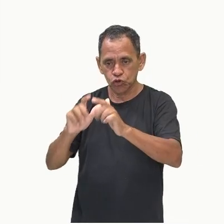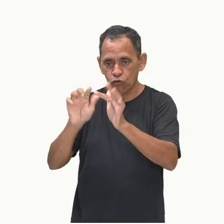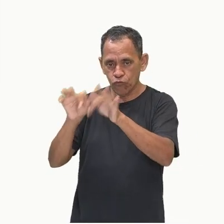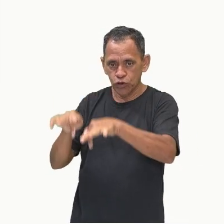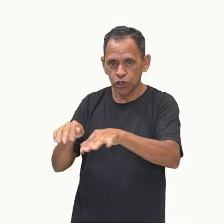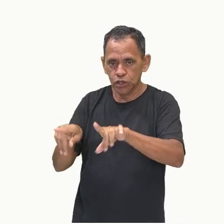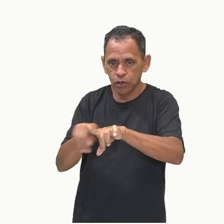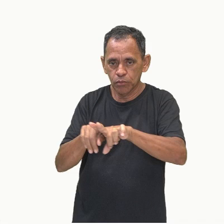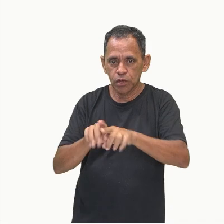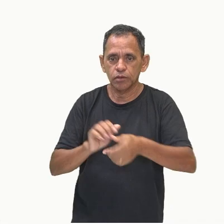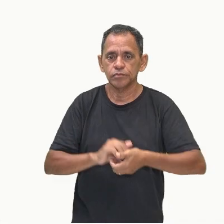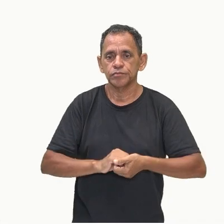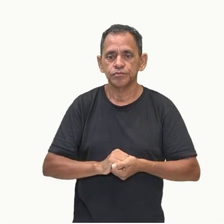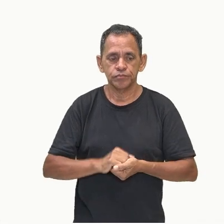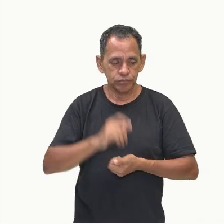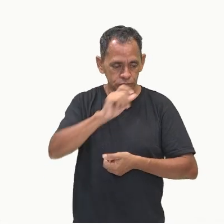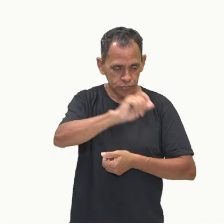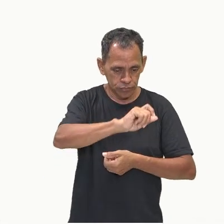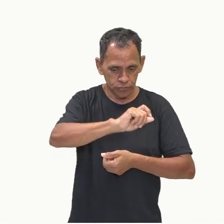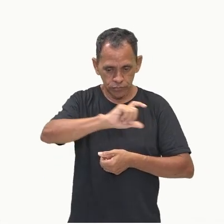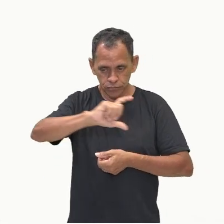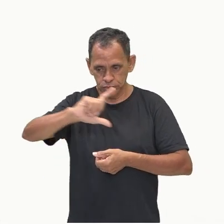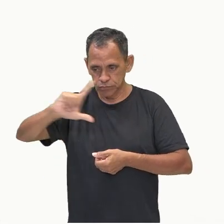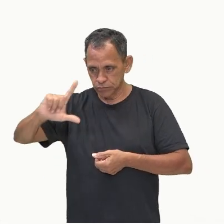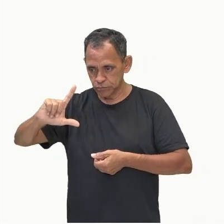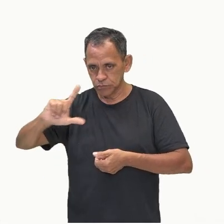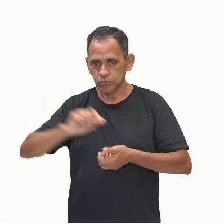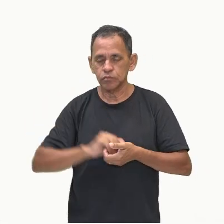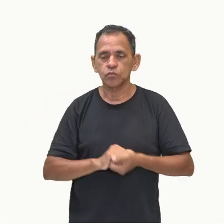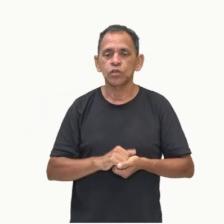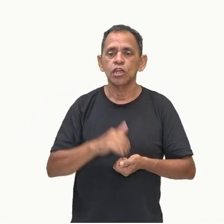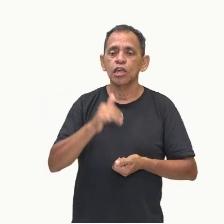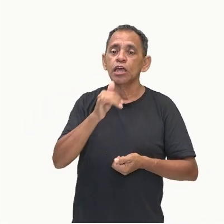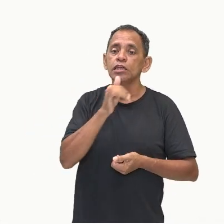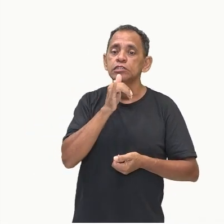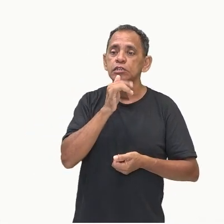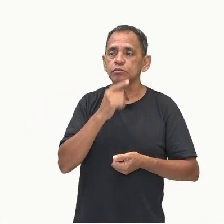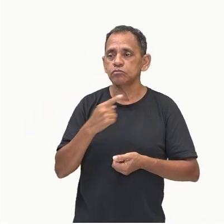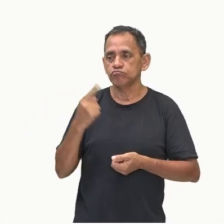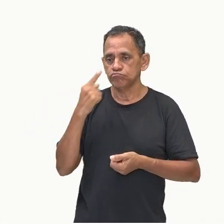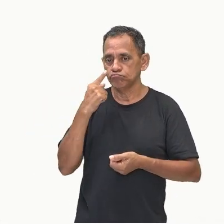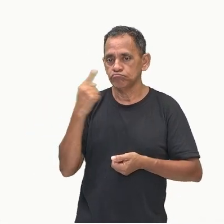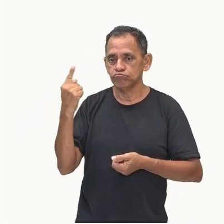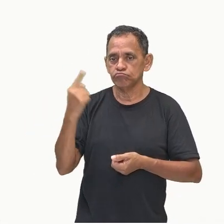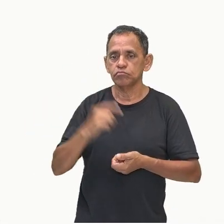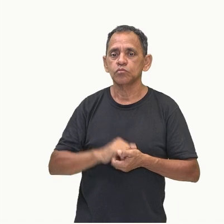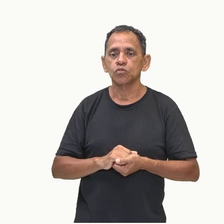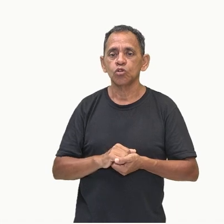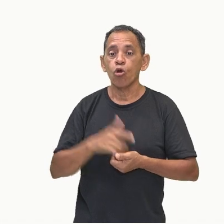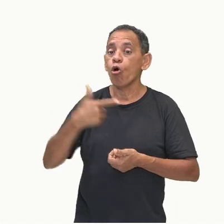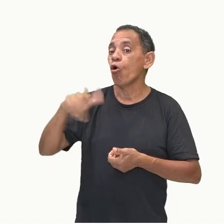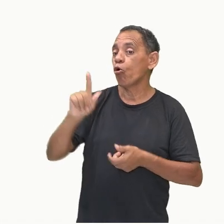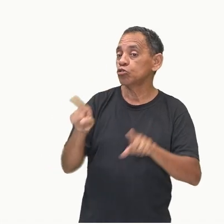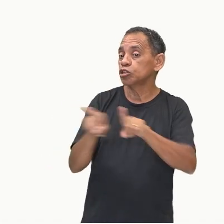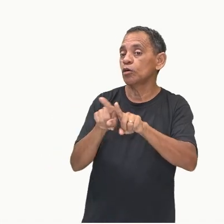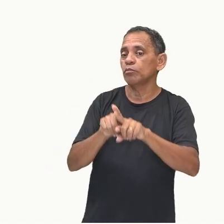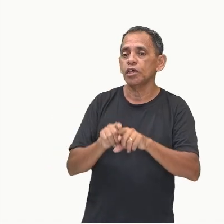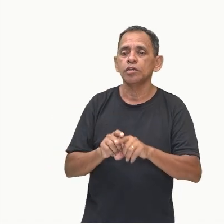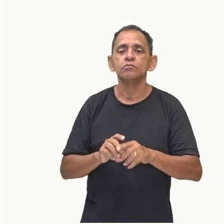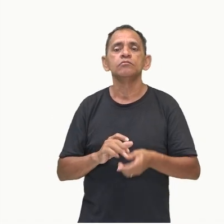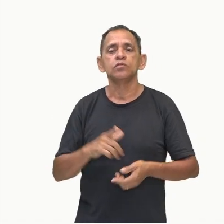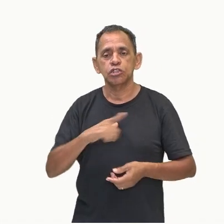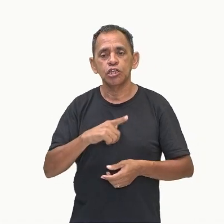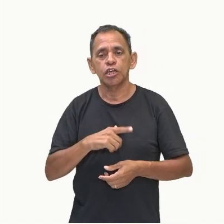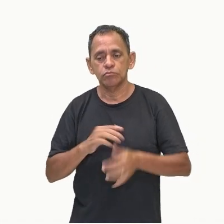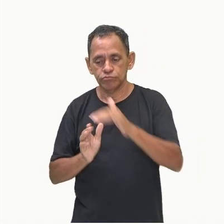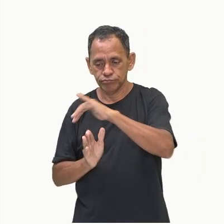nessa nesse meu exemplo número três a gente tem uma bola que se movimenta sobre uma reta obedecendo a seguinte